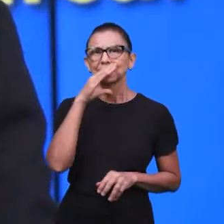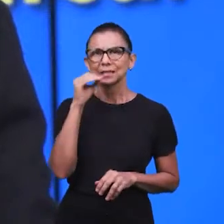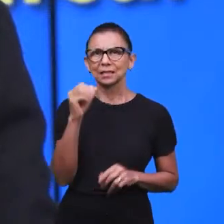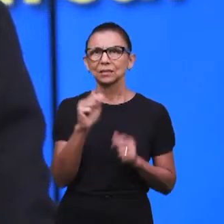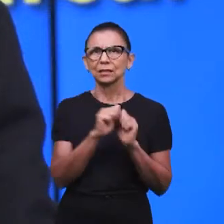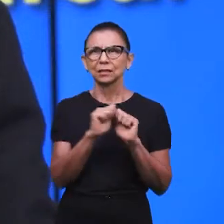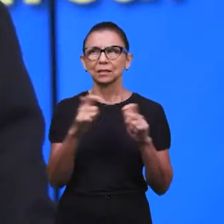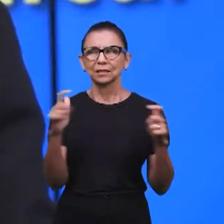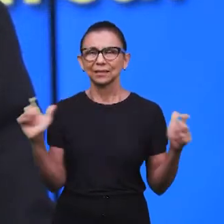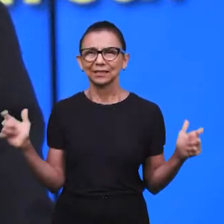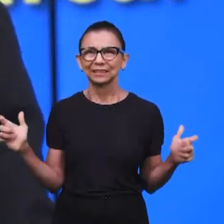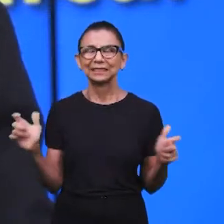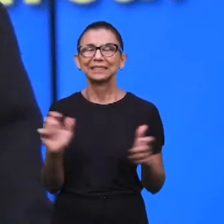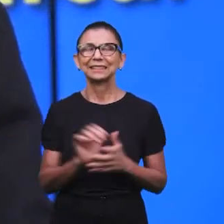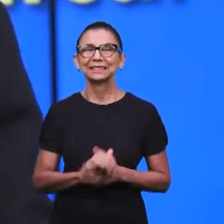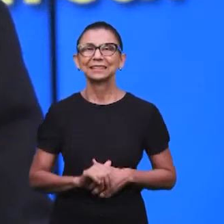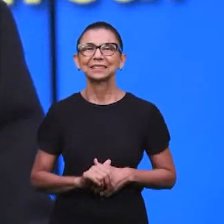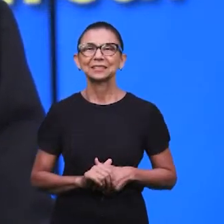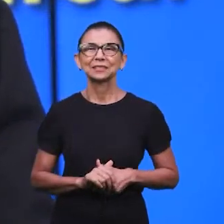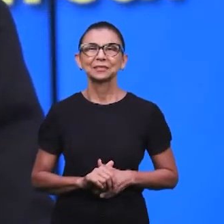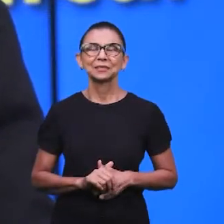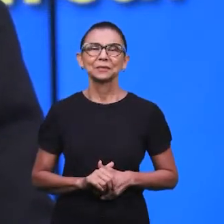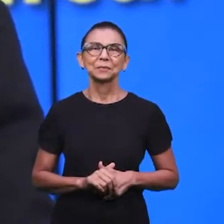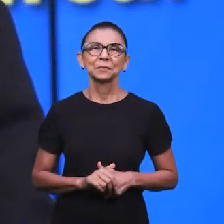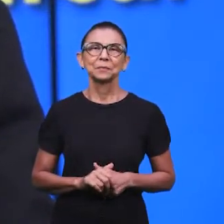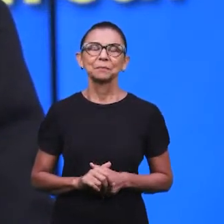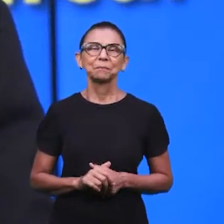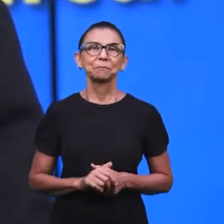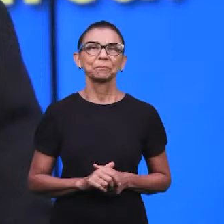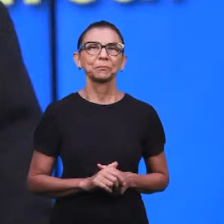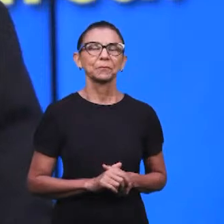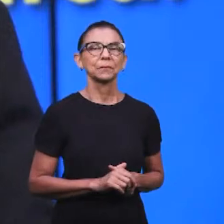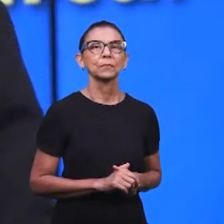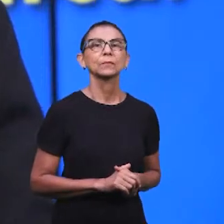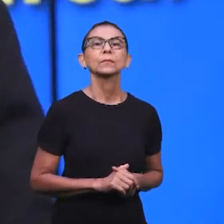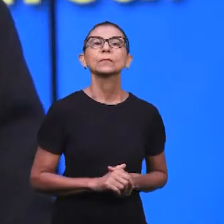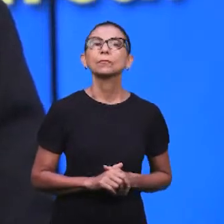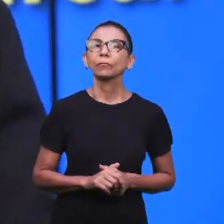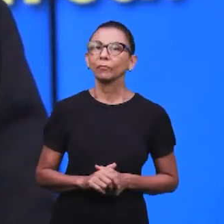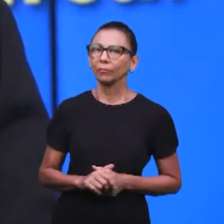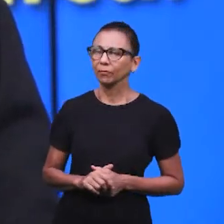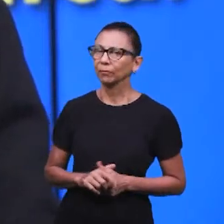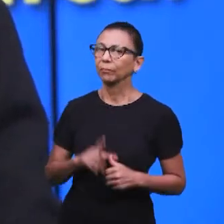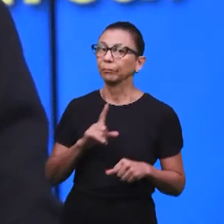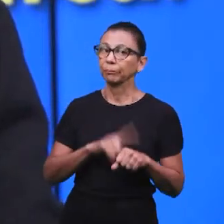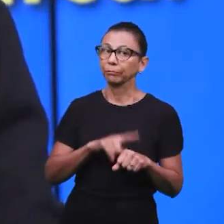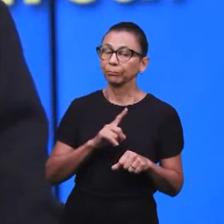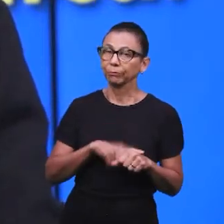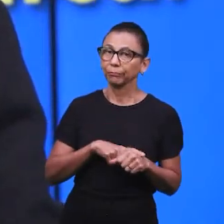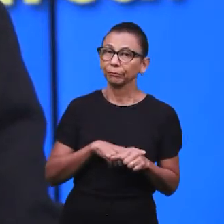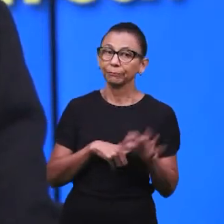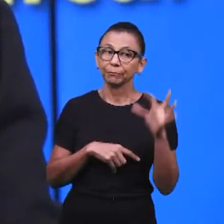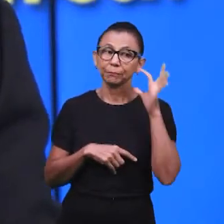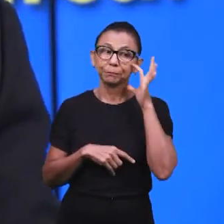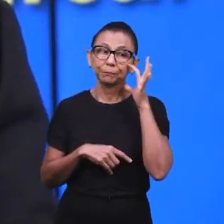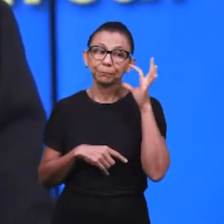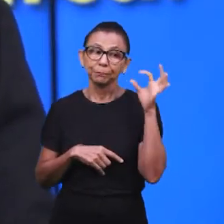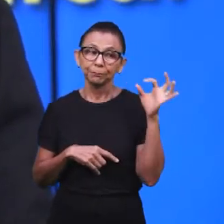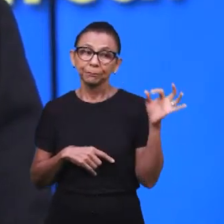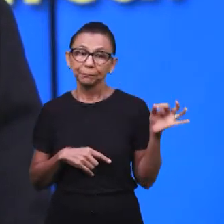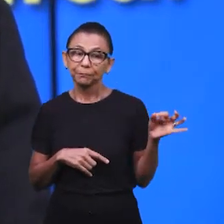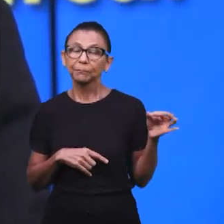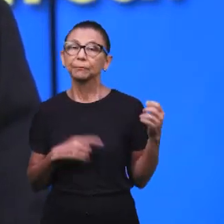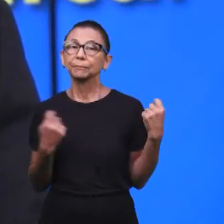crianças intermediárias e adolescentes que nós temos nas nossas igrejas ali, coisa maravilhosa. E a resposta é essa mesmo, o momento é de